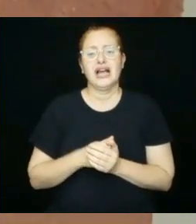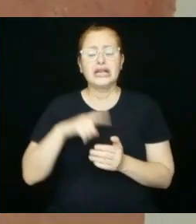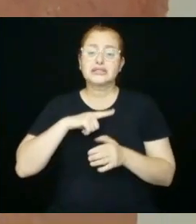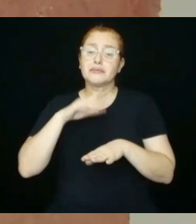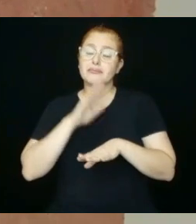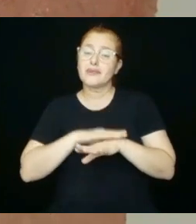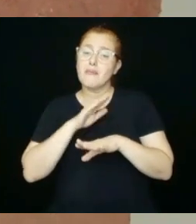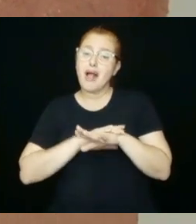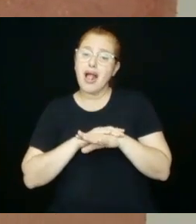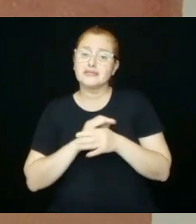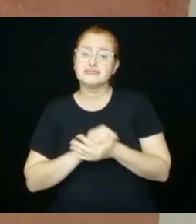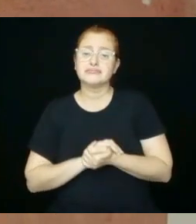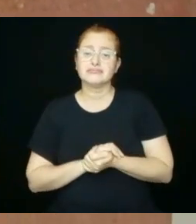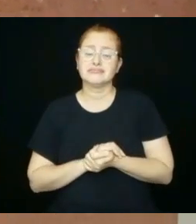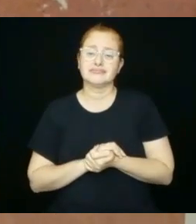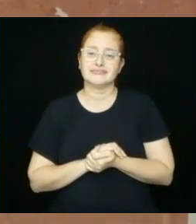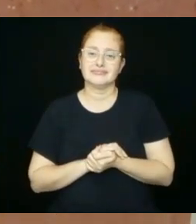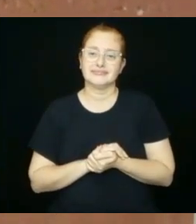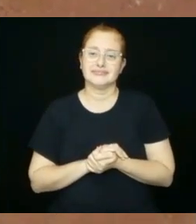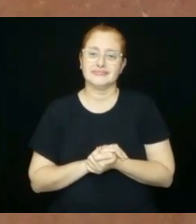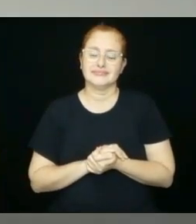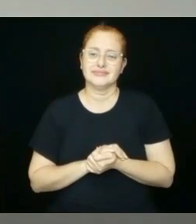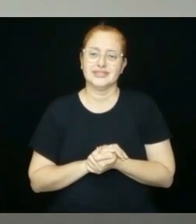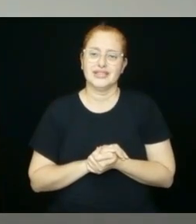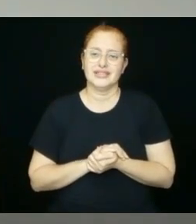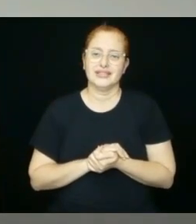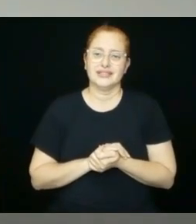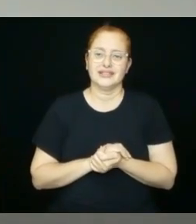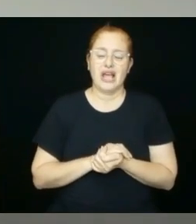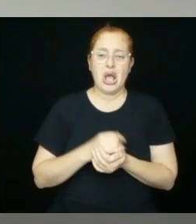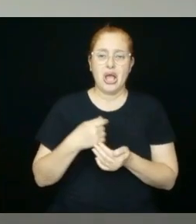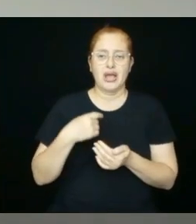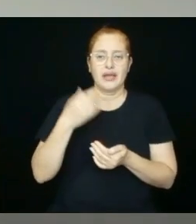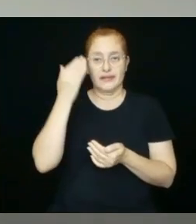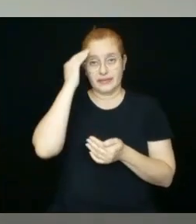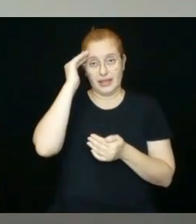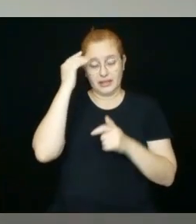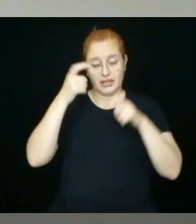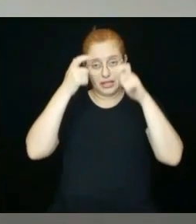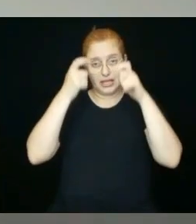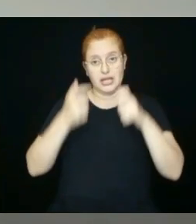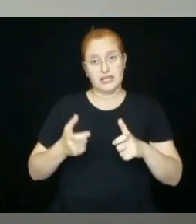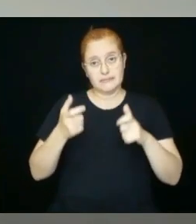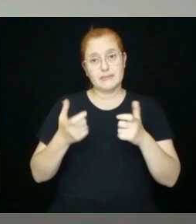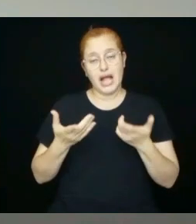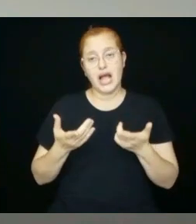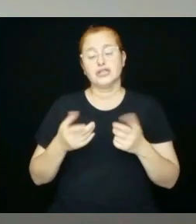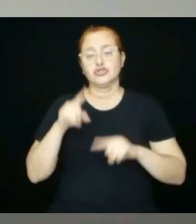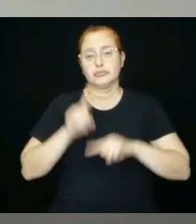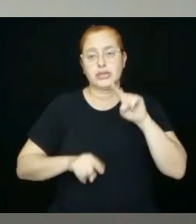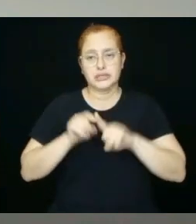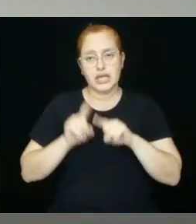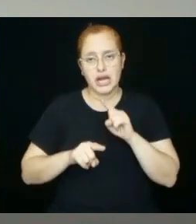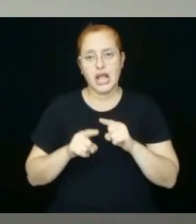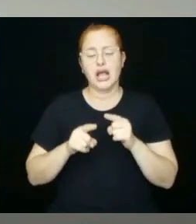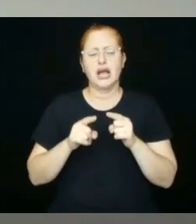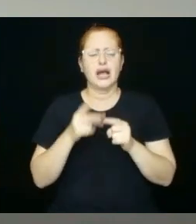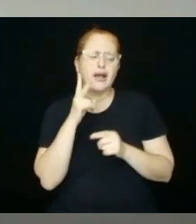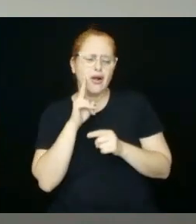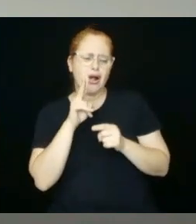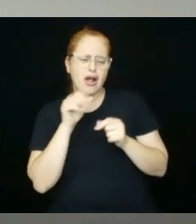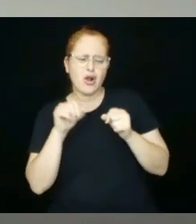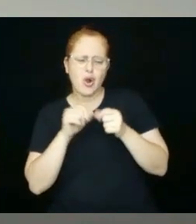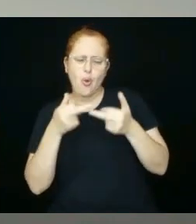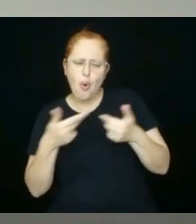chega um momento que a gente... Eu entendo o espaço do ateliê como um espaço de triagem, assim, tu volta e meia, tu olha para as coisas que tu já